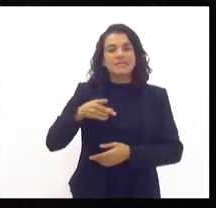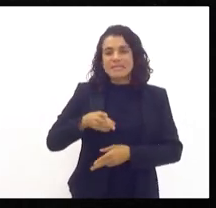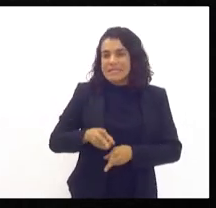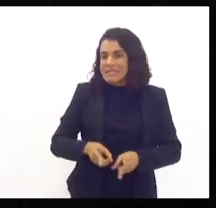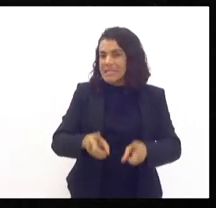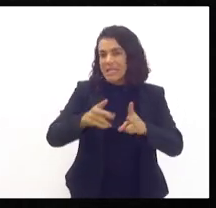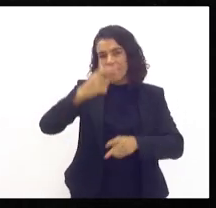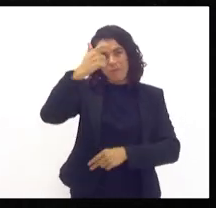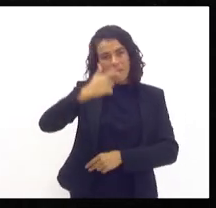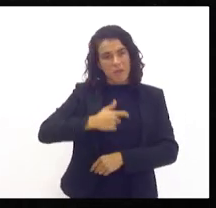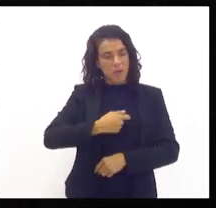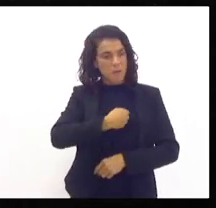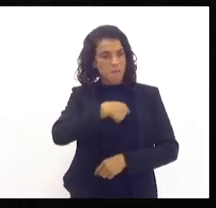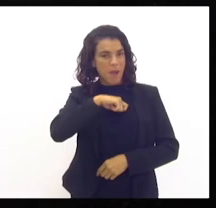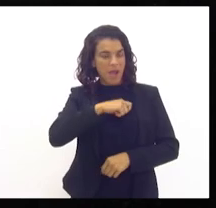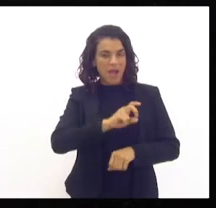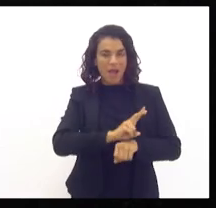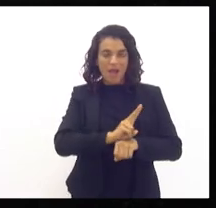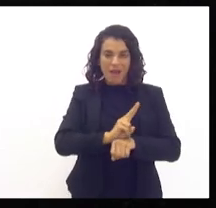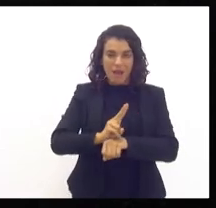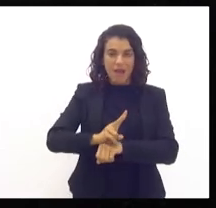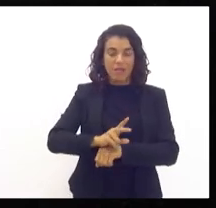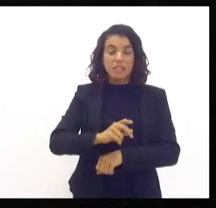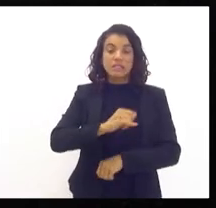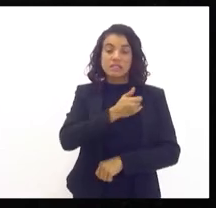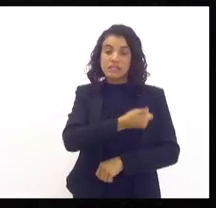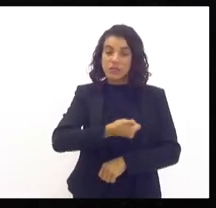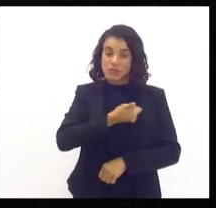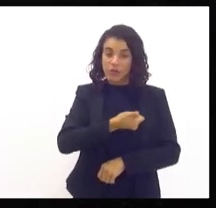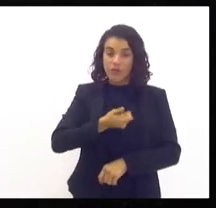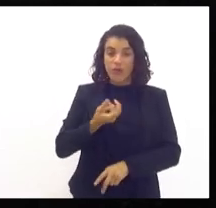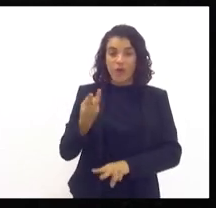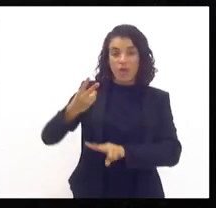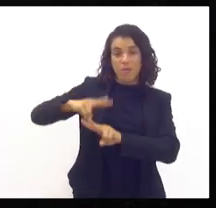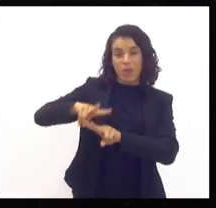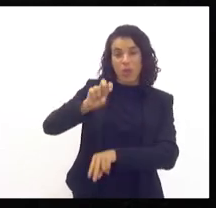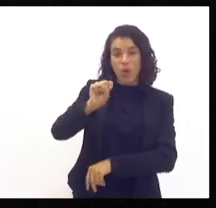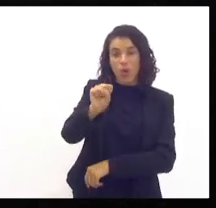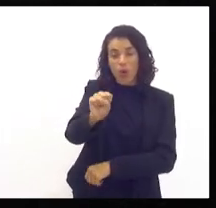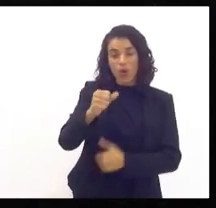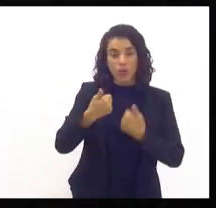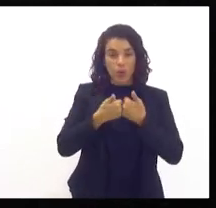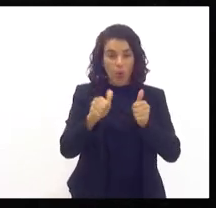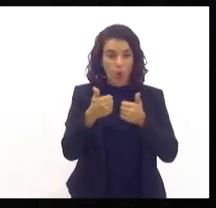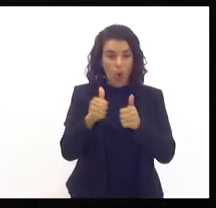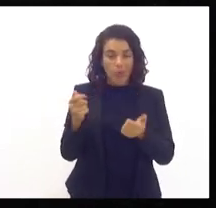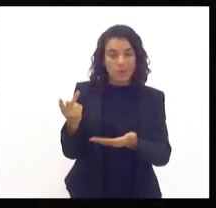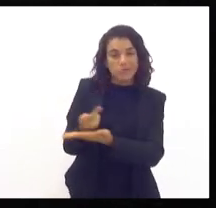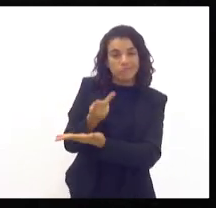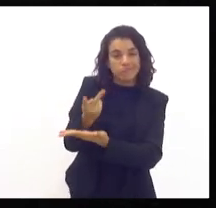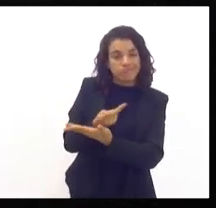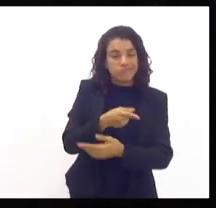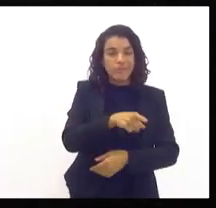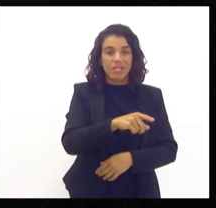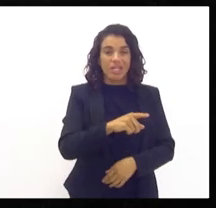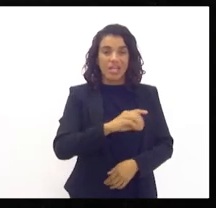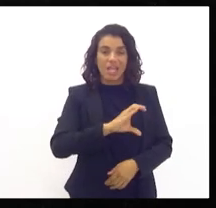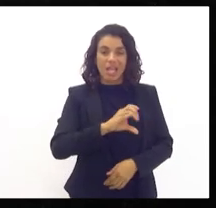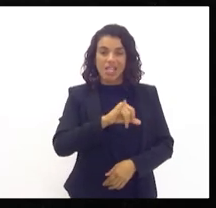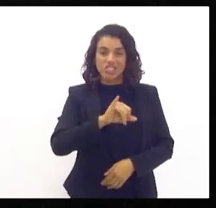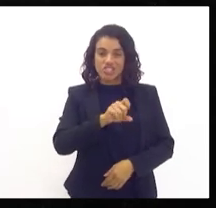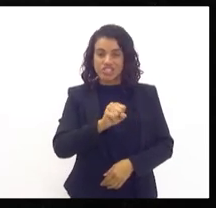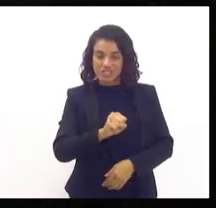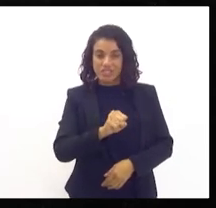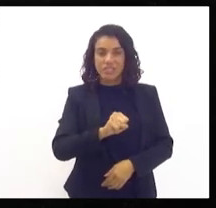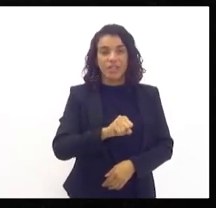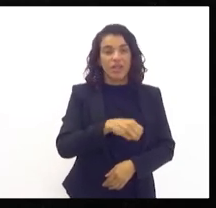fiscalizo. São João de Meriti foi preso 8 ônibus de forma irregular, Caxias,